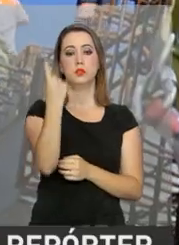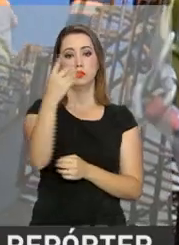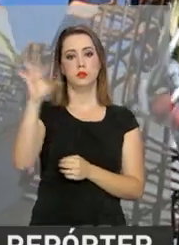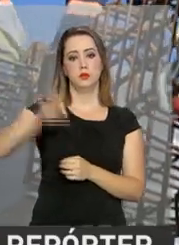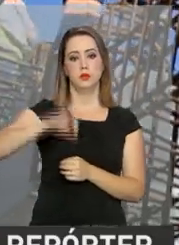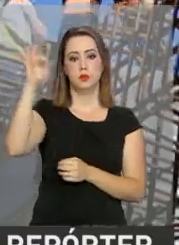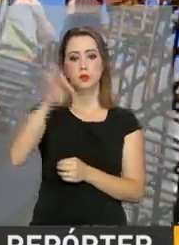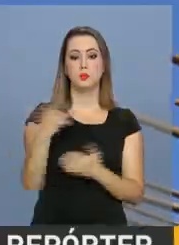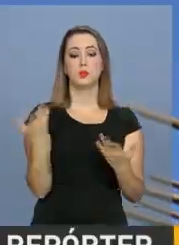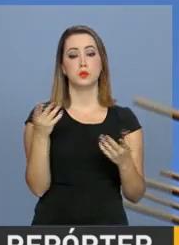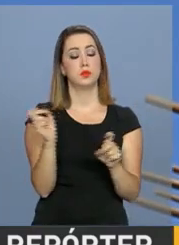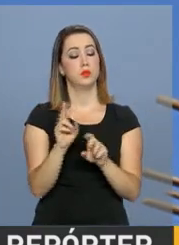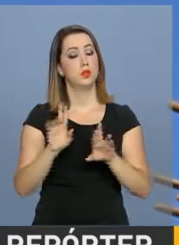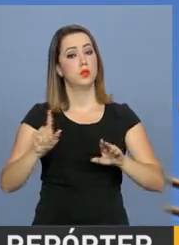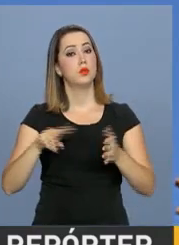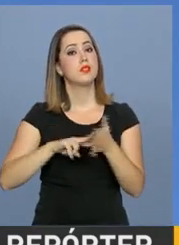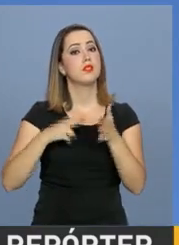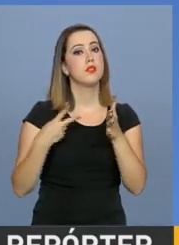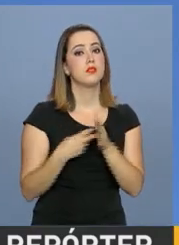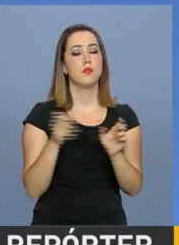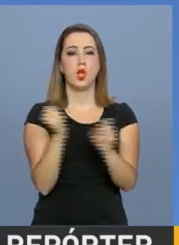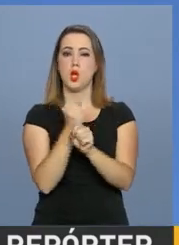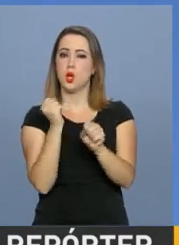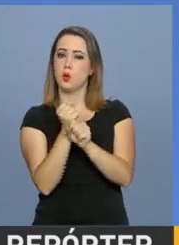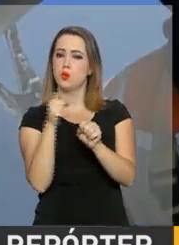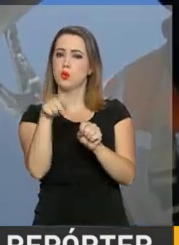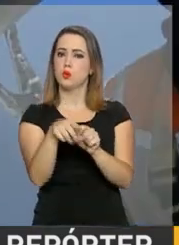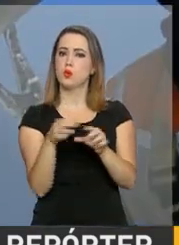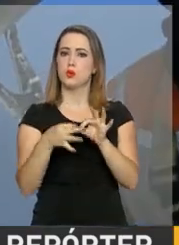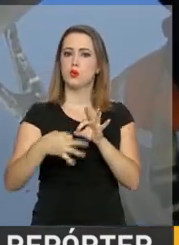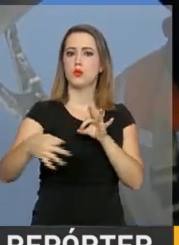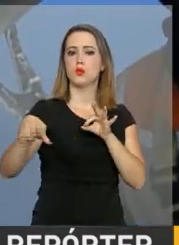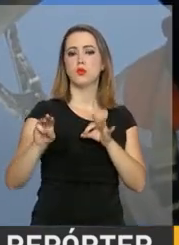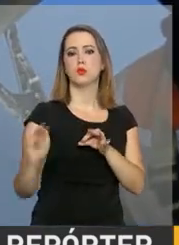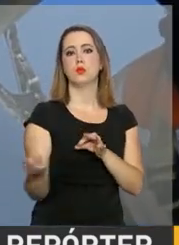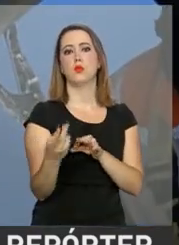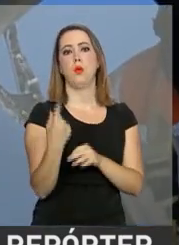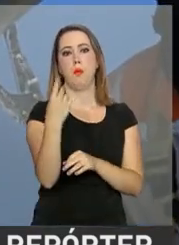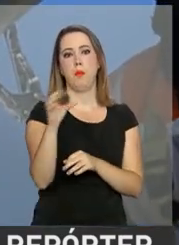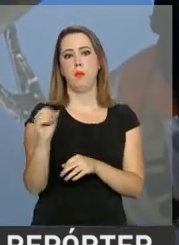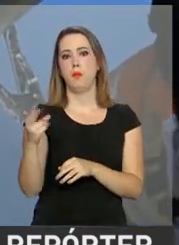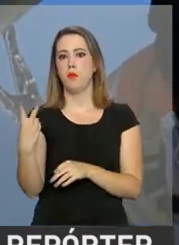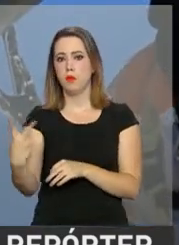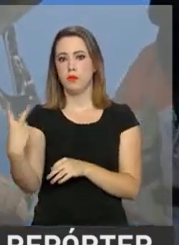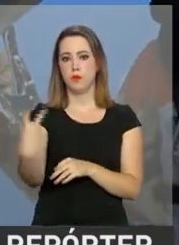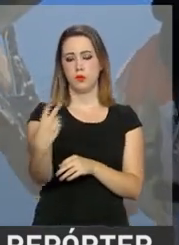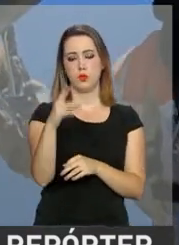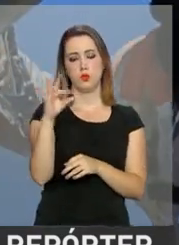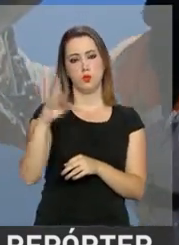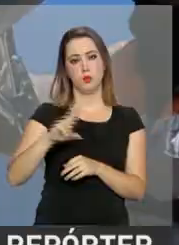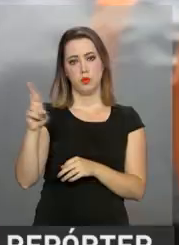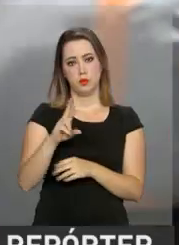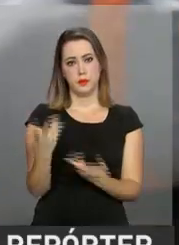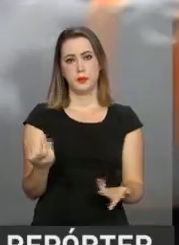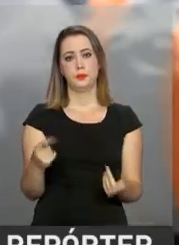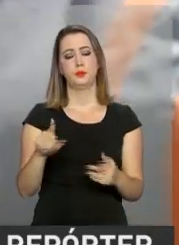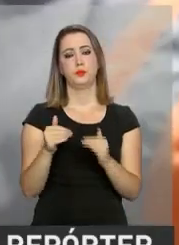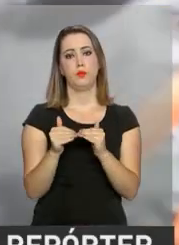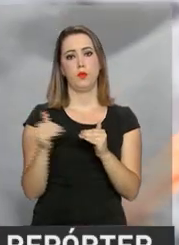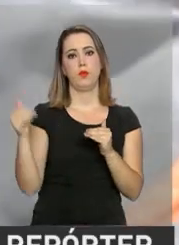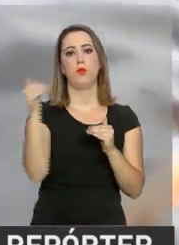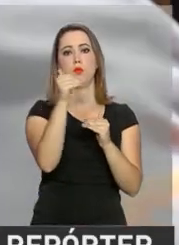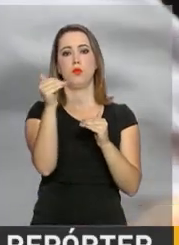isso o custo para construir o met Quad ficou em R 12.022 nos últimos 12 meses o aumento no custo da